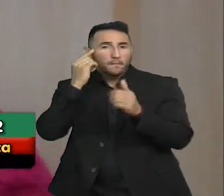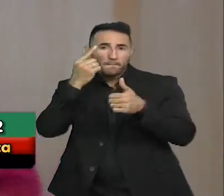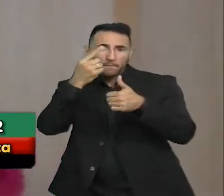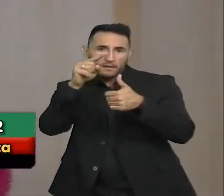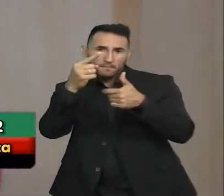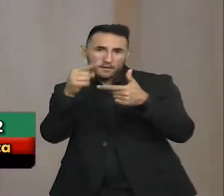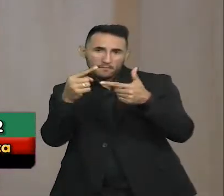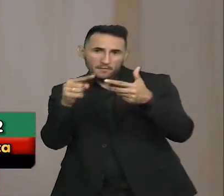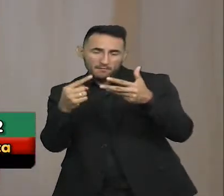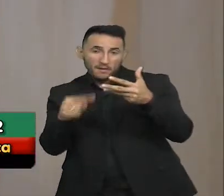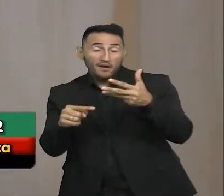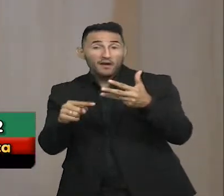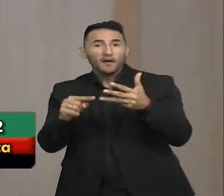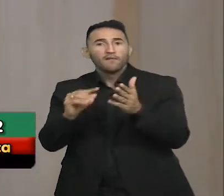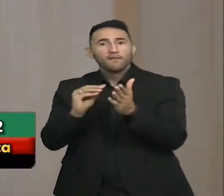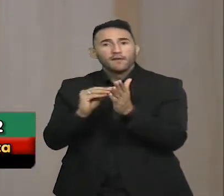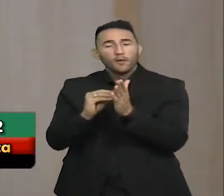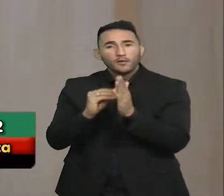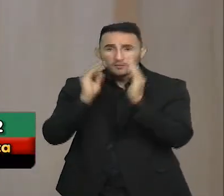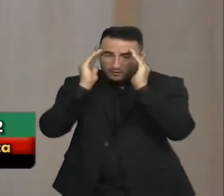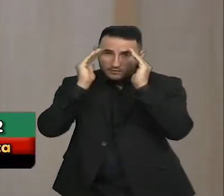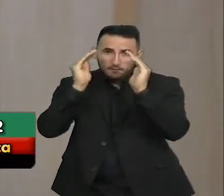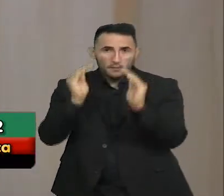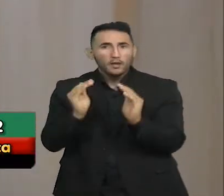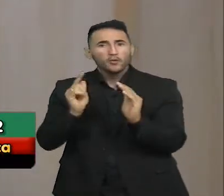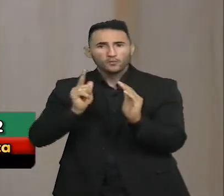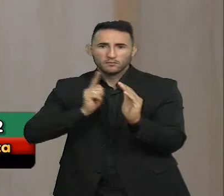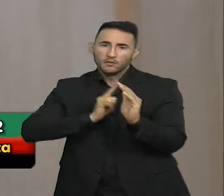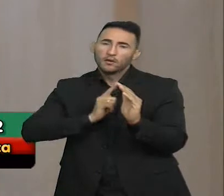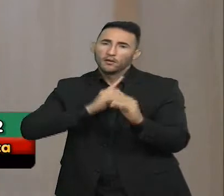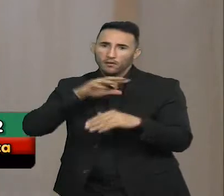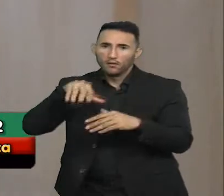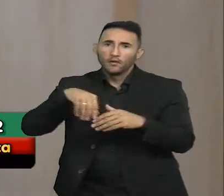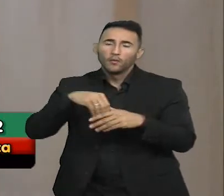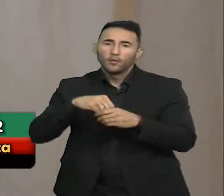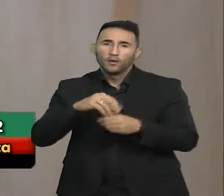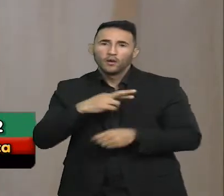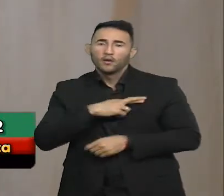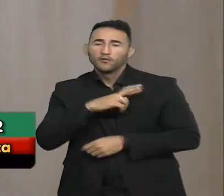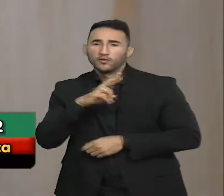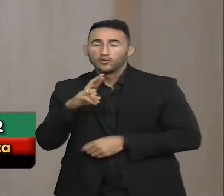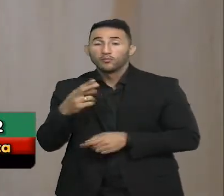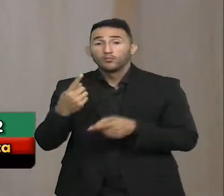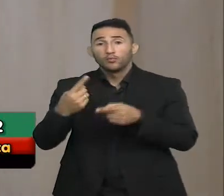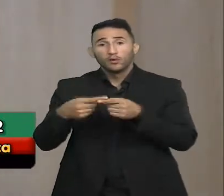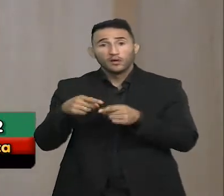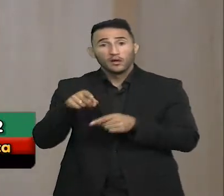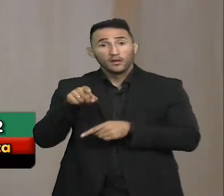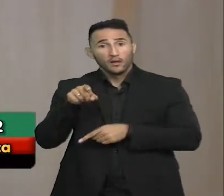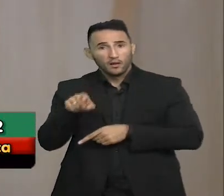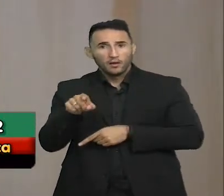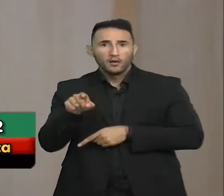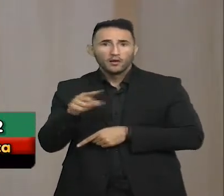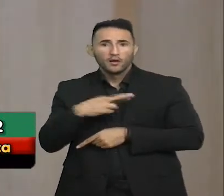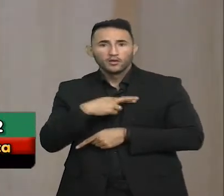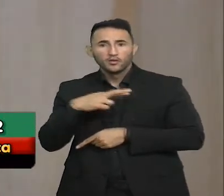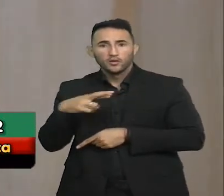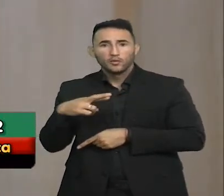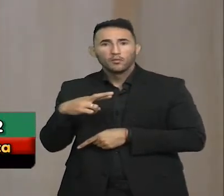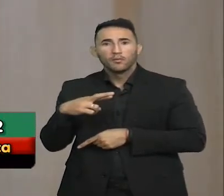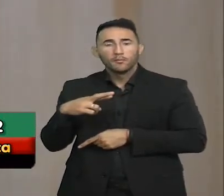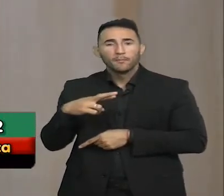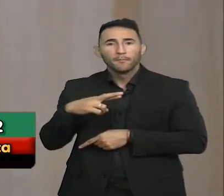ordem de intolerância que a matriz africana sofre, porque com ela e por ela, né, vamos dizer